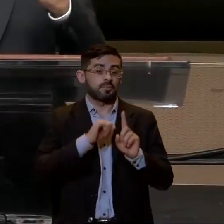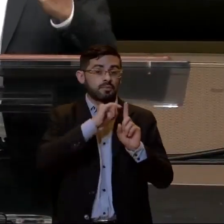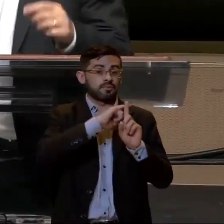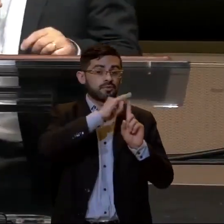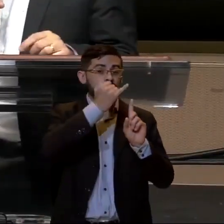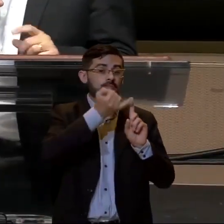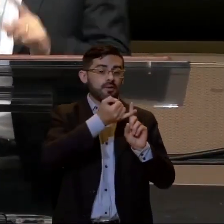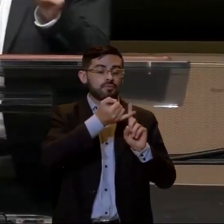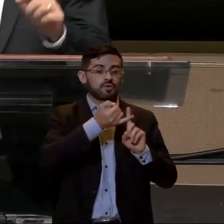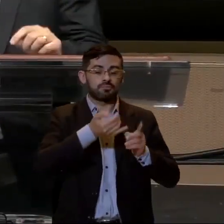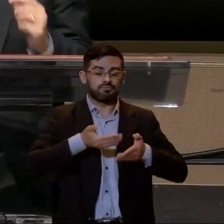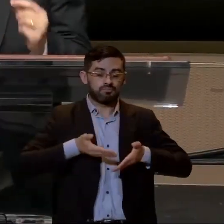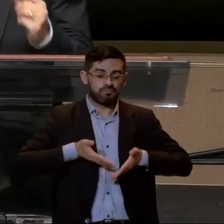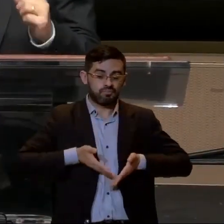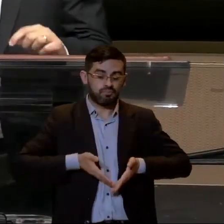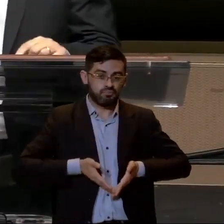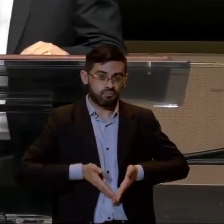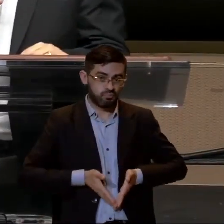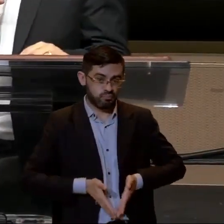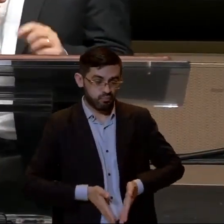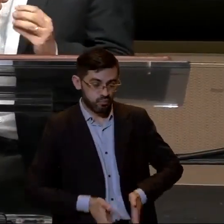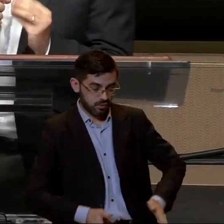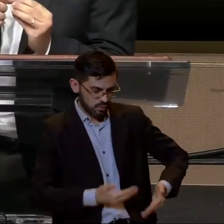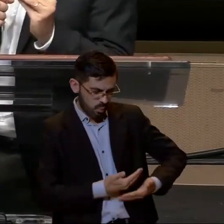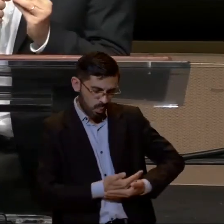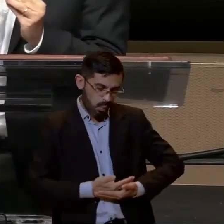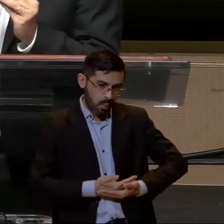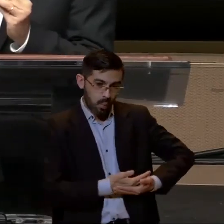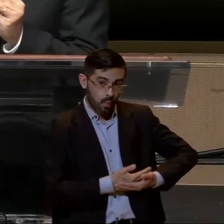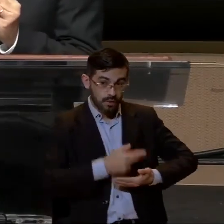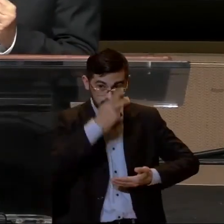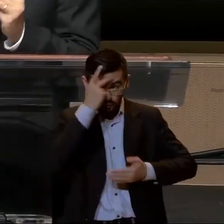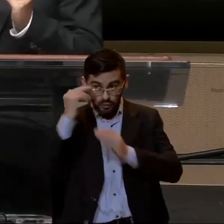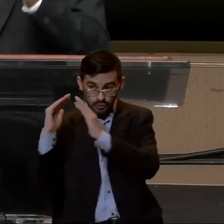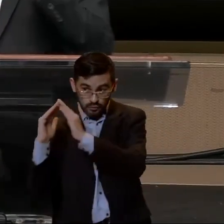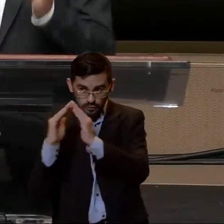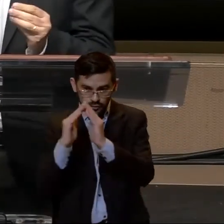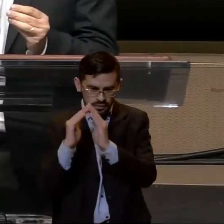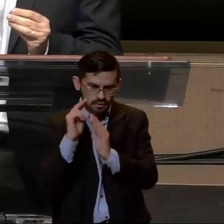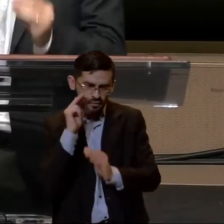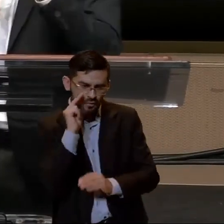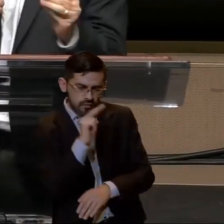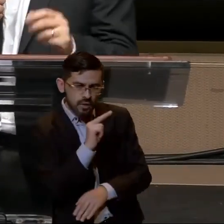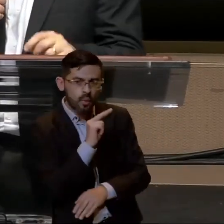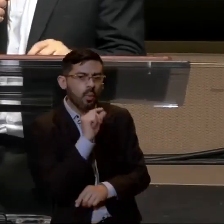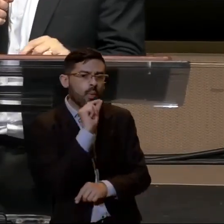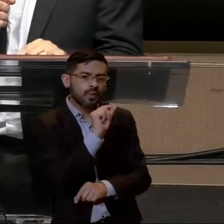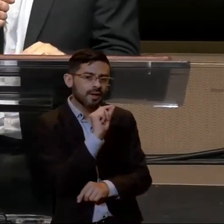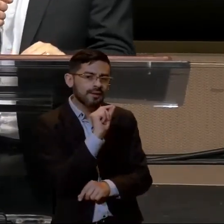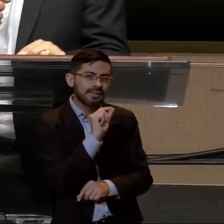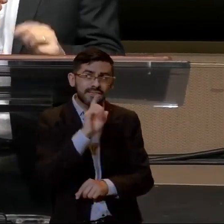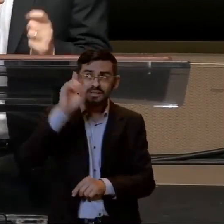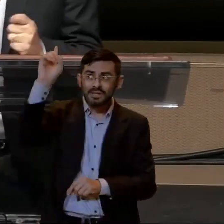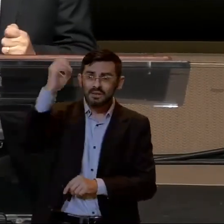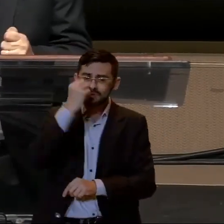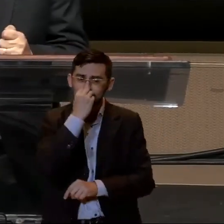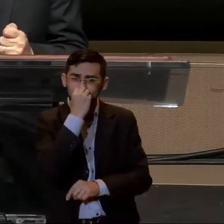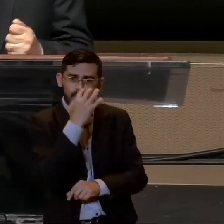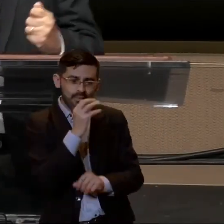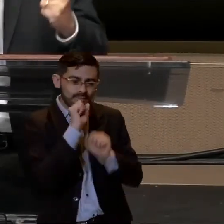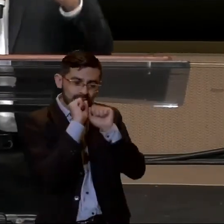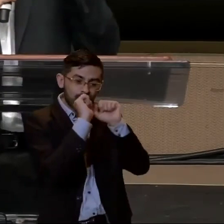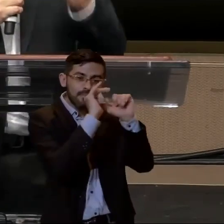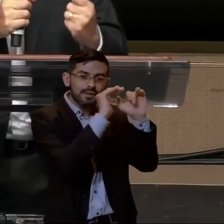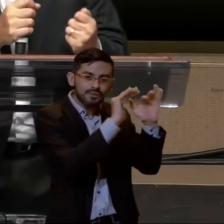ter a criança, e ela deu à luz um menino. Os vizinhos e parentes ouviram falar da grande bondade do Senhor para com